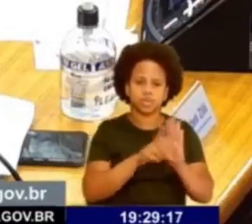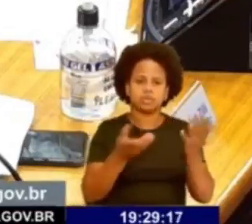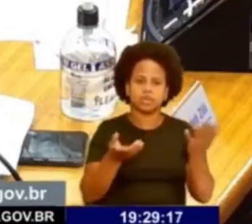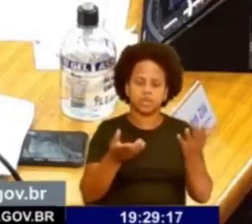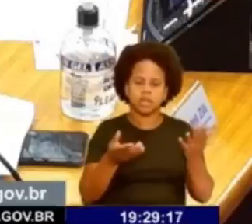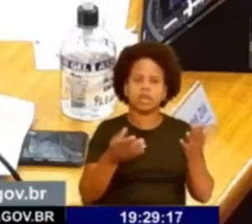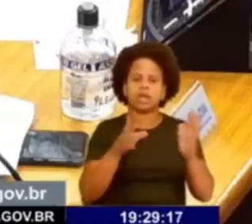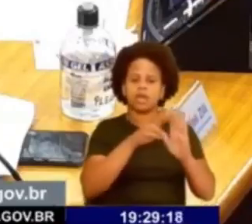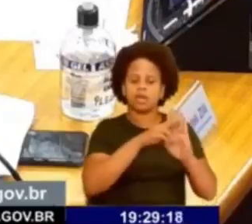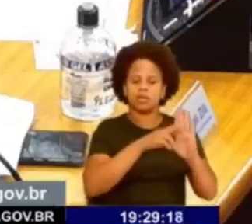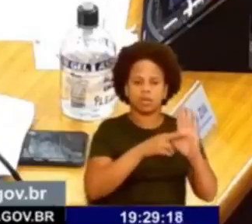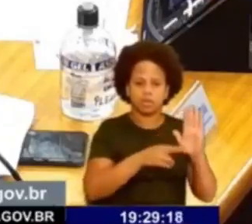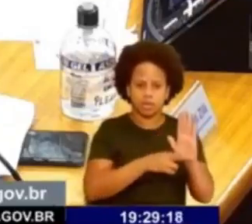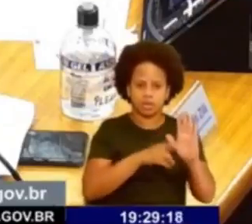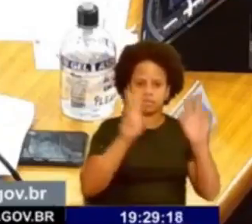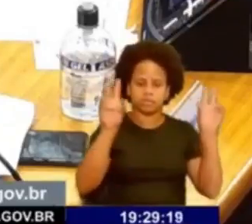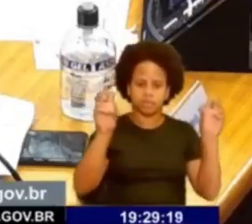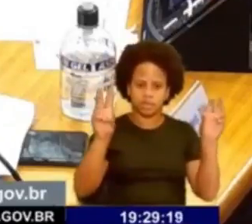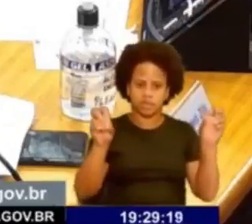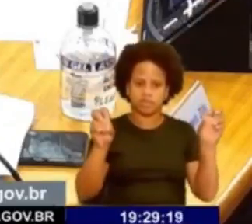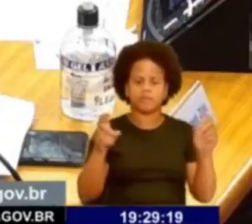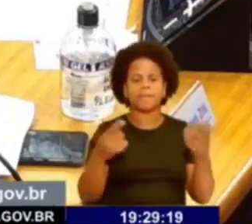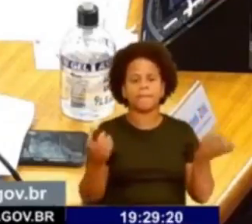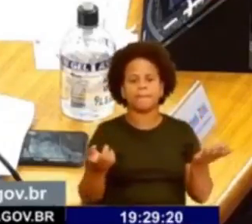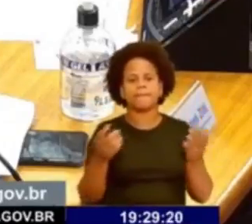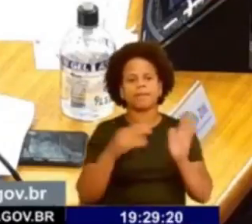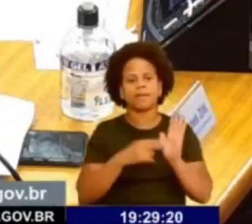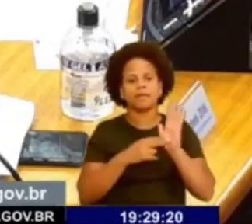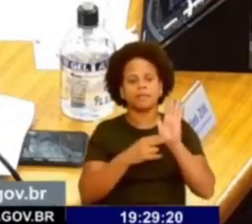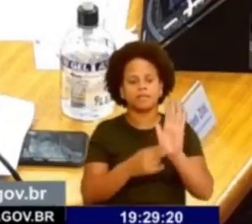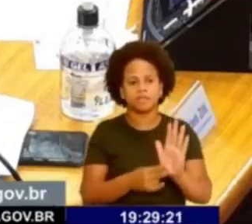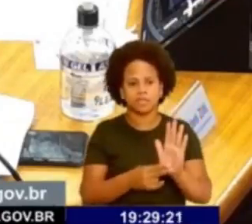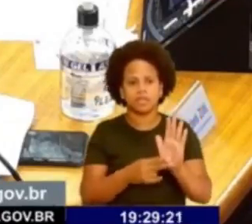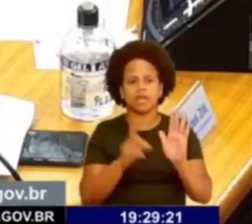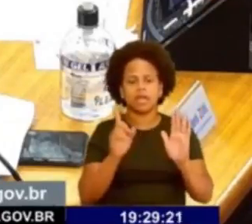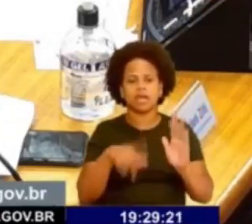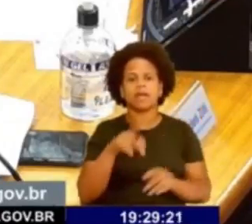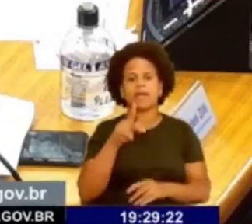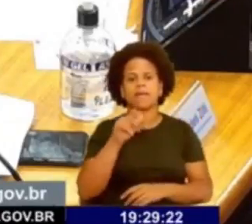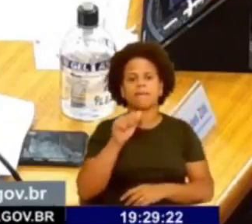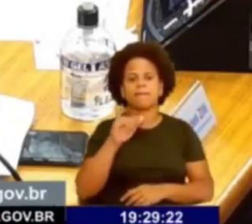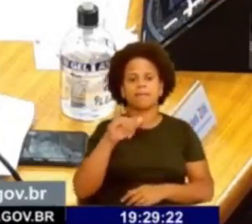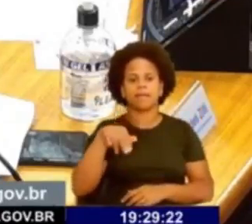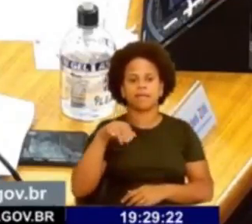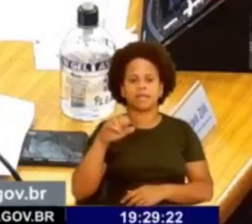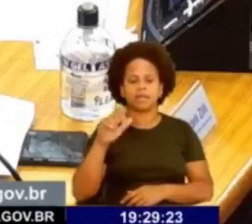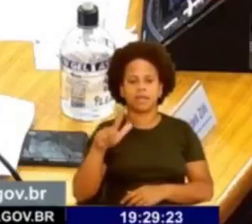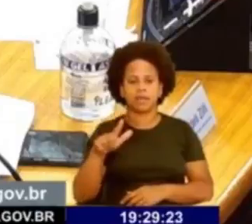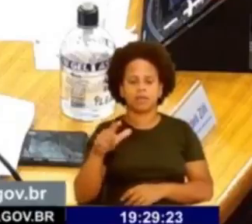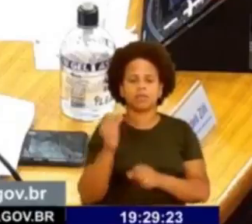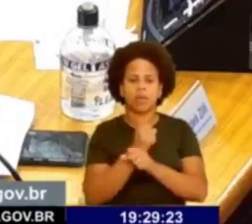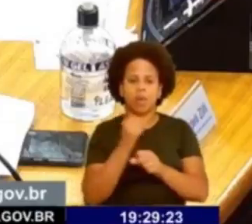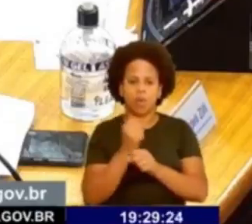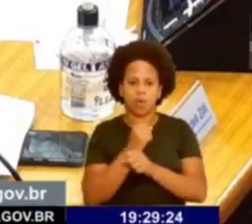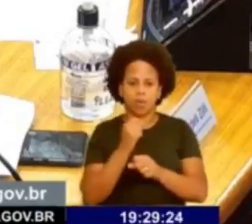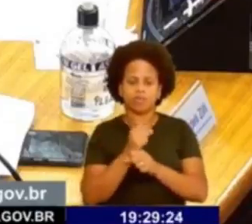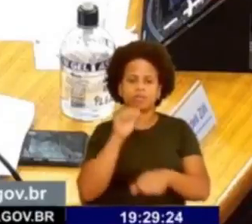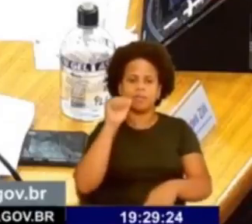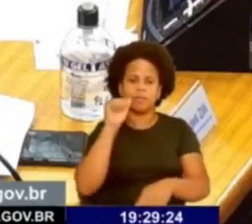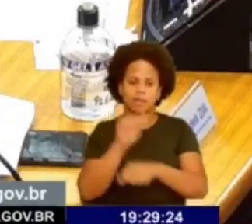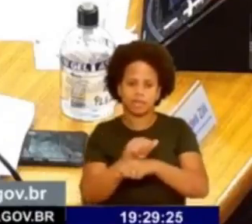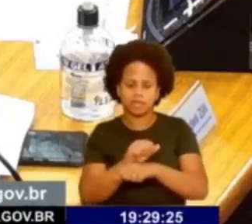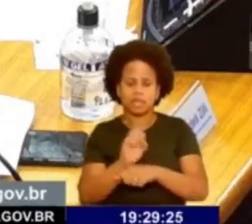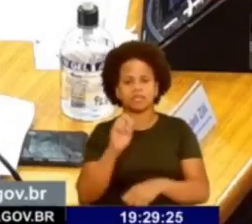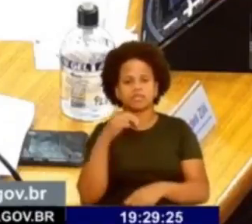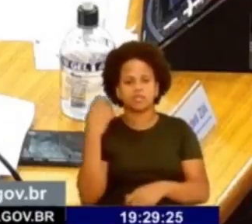ferramenta apresentada pelo nosso projeto é o painel de obras paralisadas ou atrasados, desenvolvida